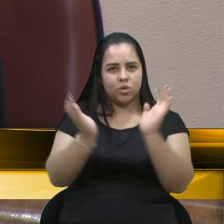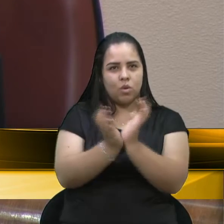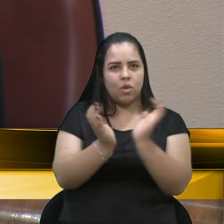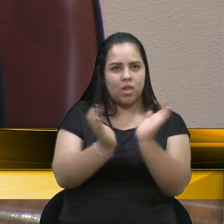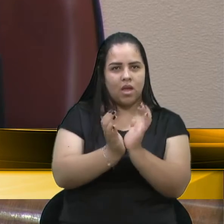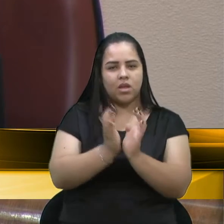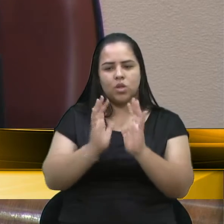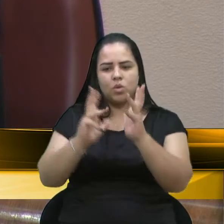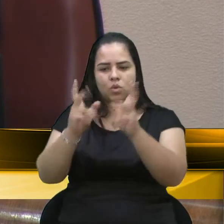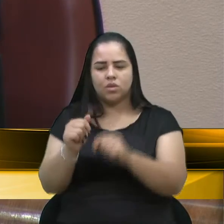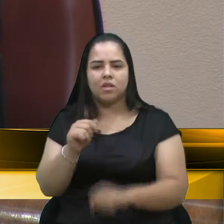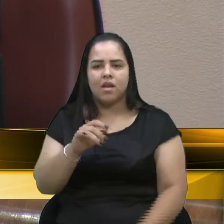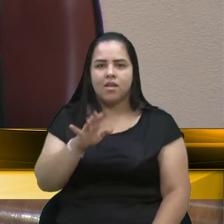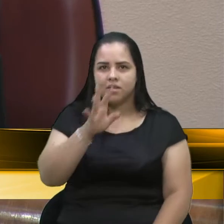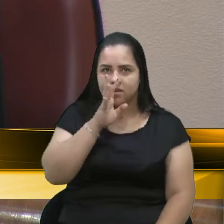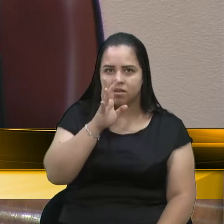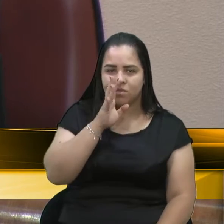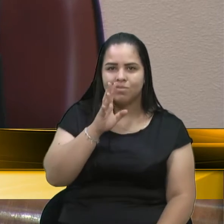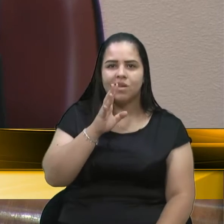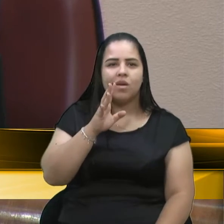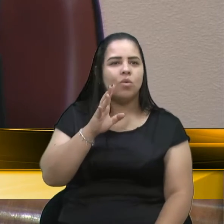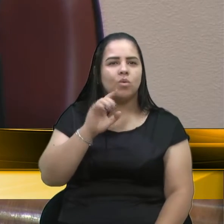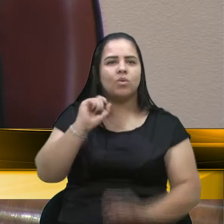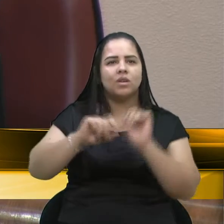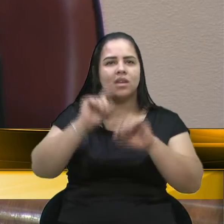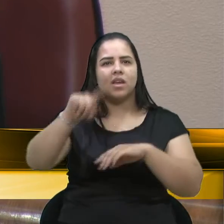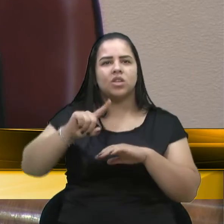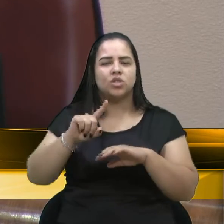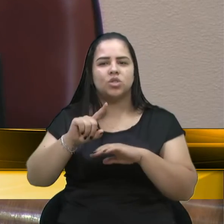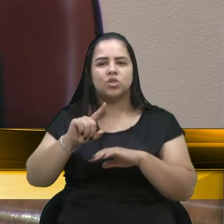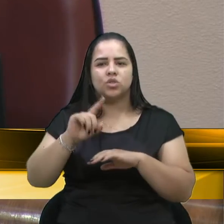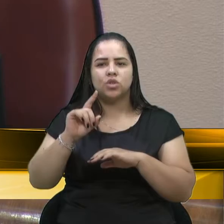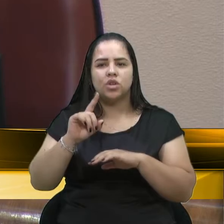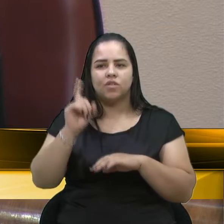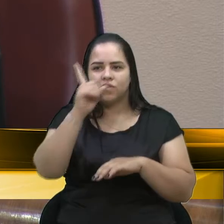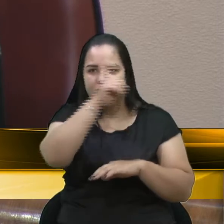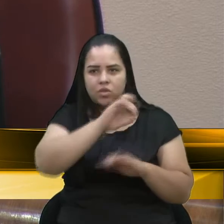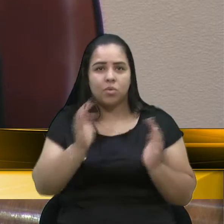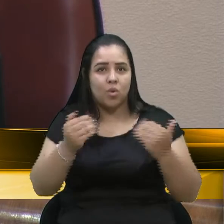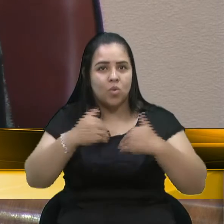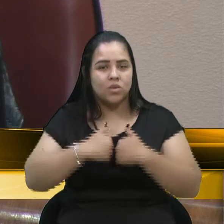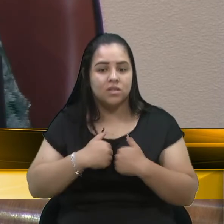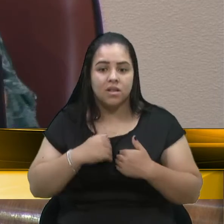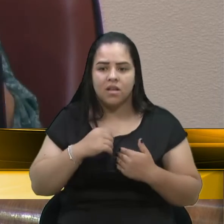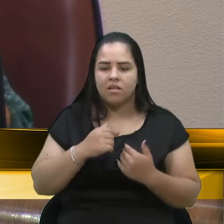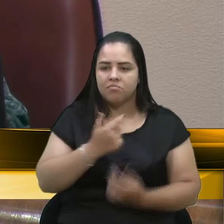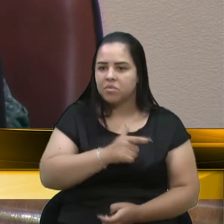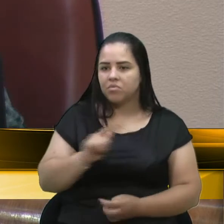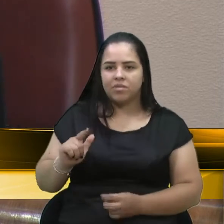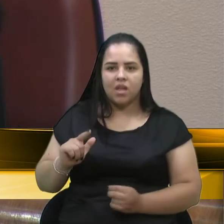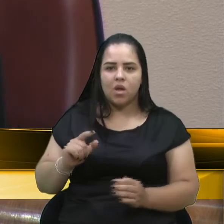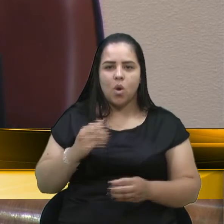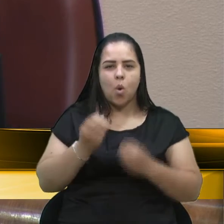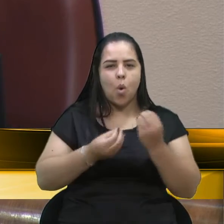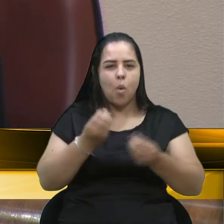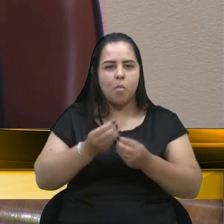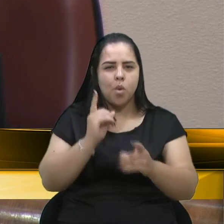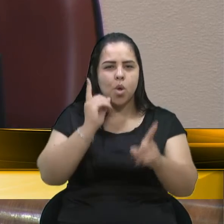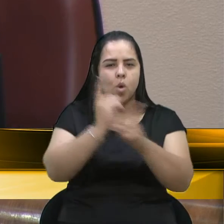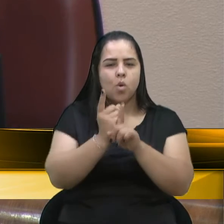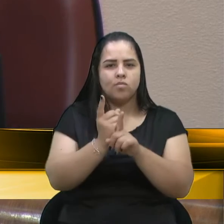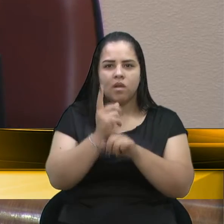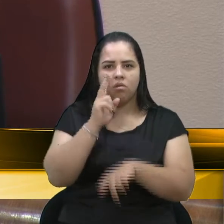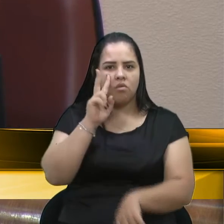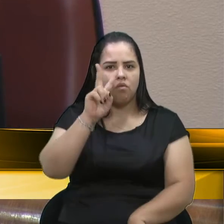a maior dificuldade de quem está no espectro é porque ele não tem cara. Muitas vezes ele não é assim facilmente identificável,